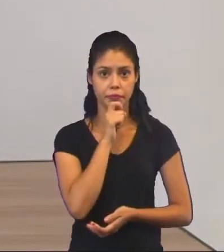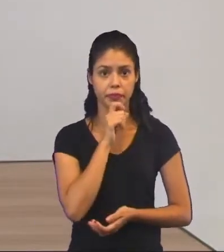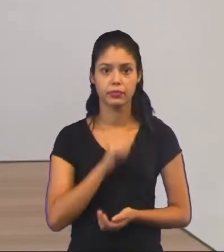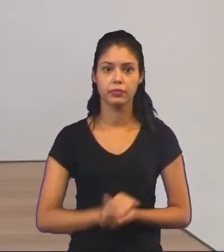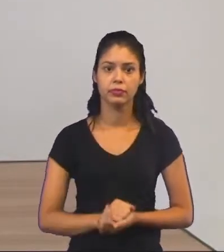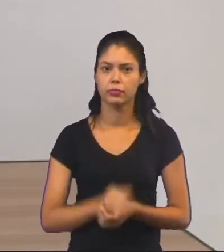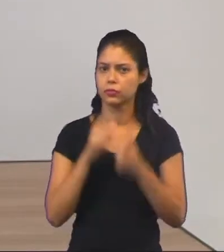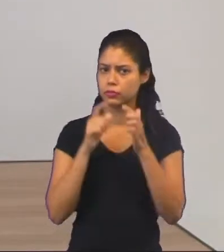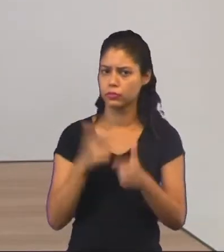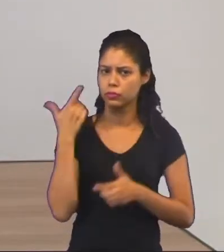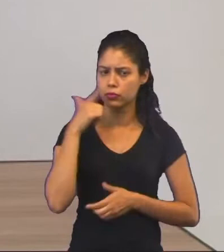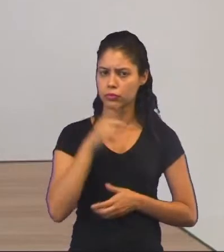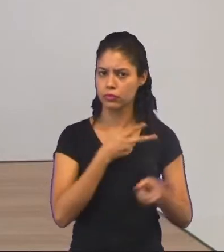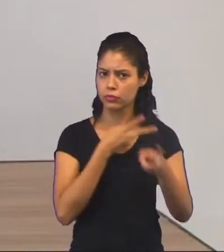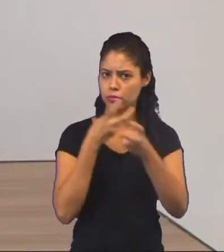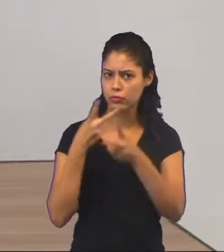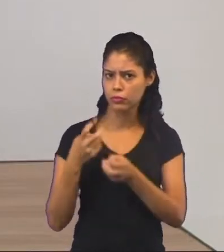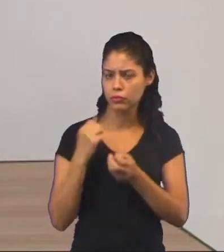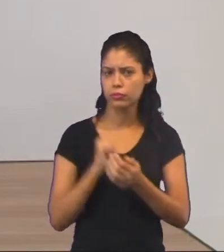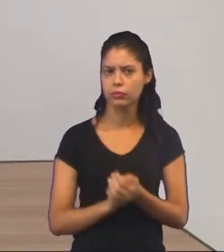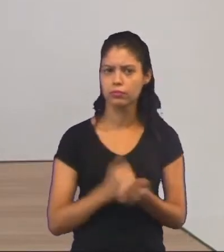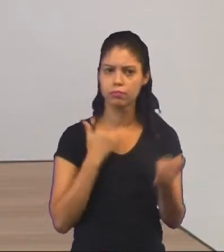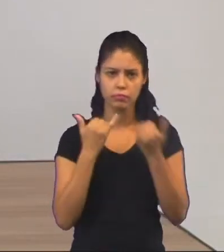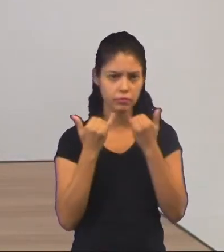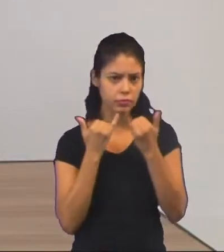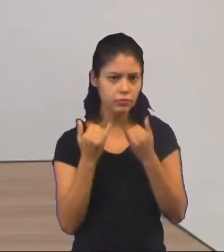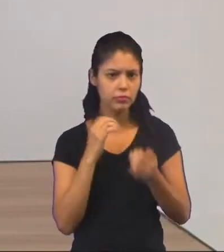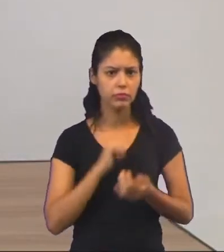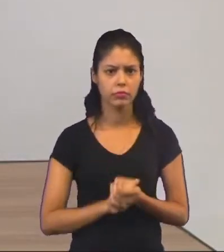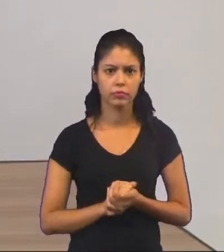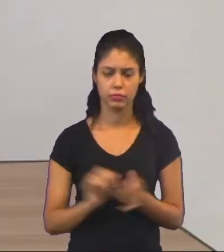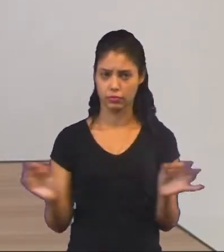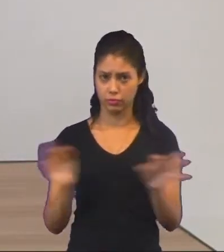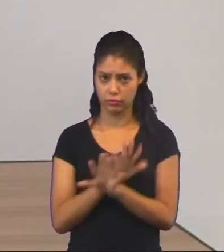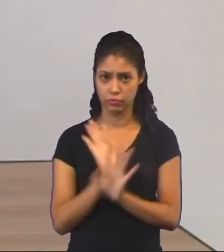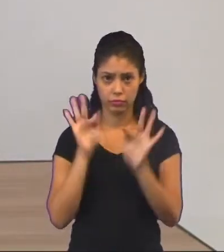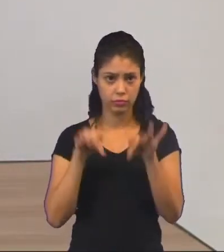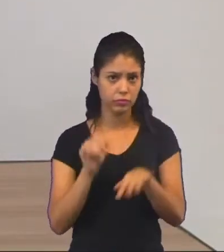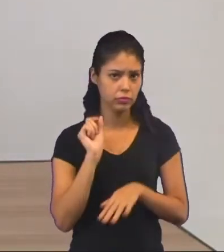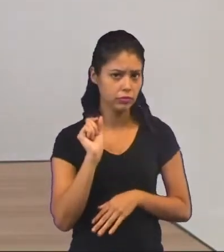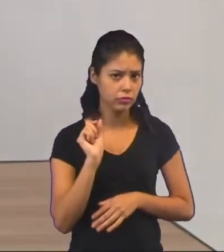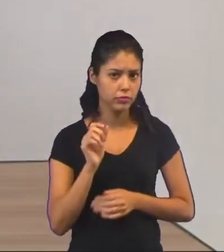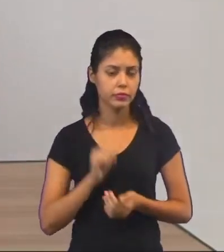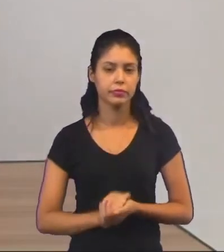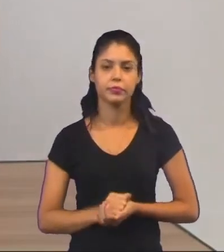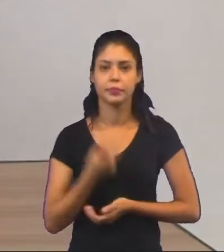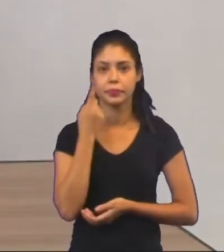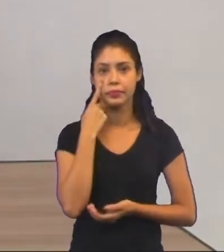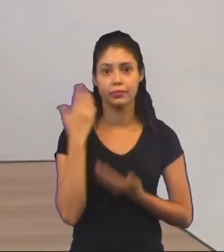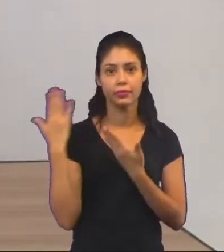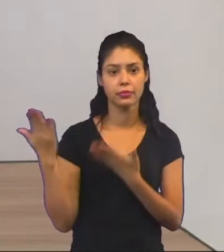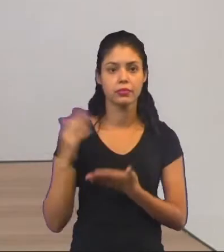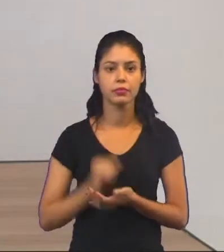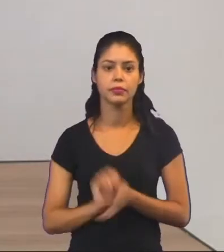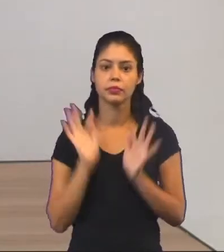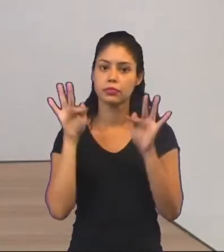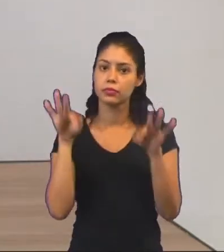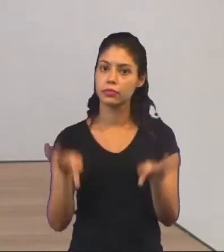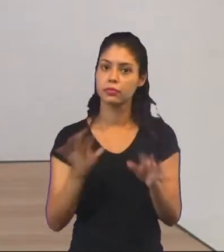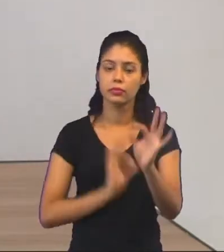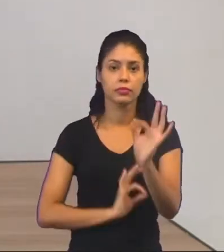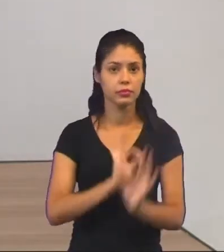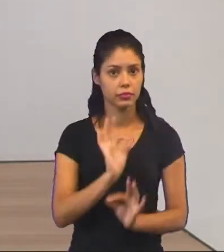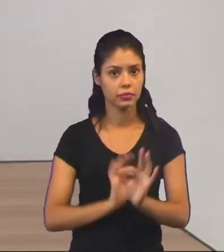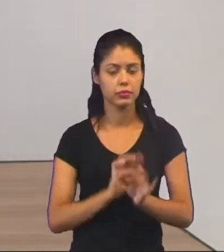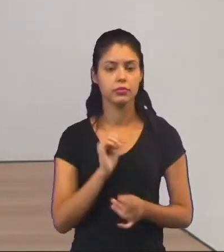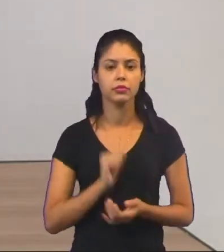gelada. E onde nós conseguimos perceber essa informação? Concluirmos isso? Olhem só, lá no finalzinho do modo